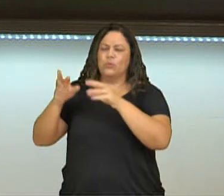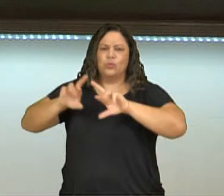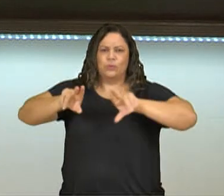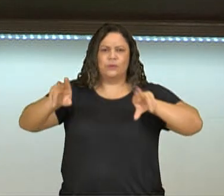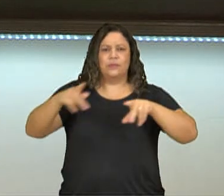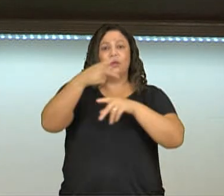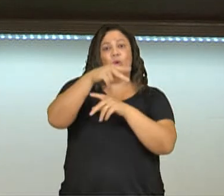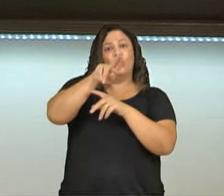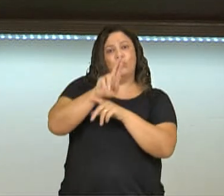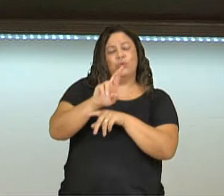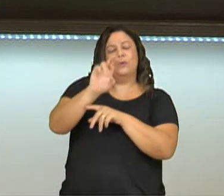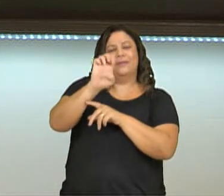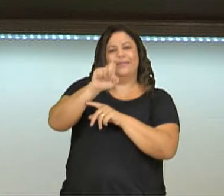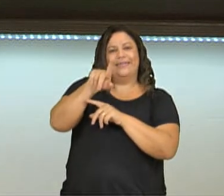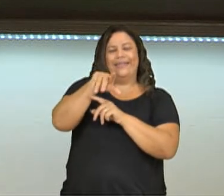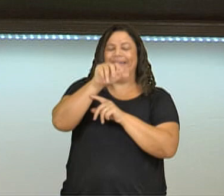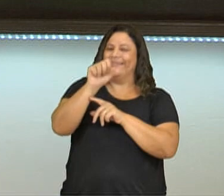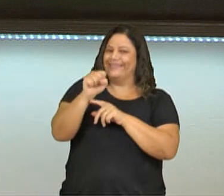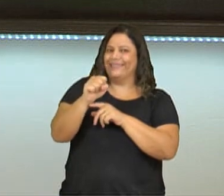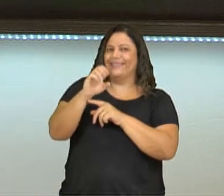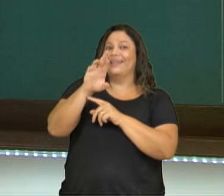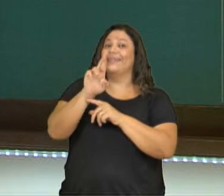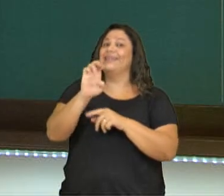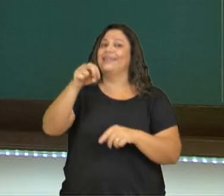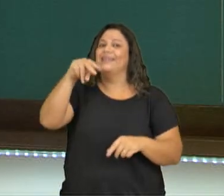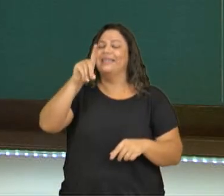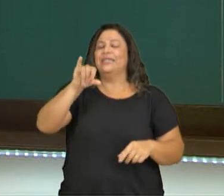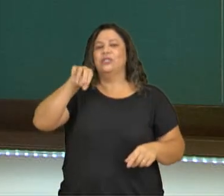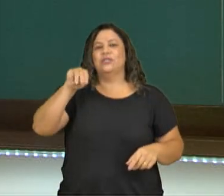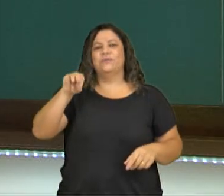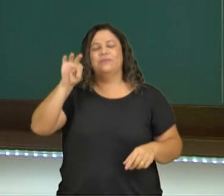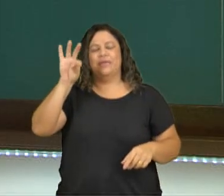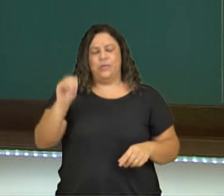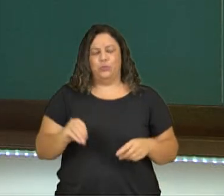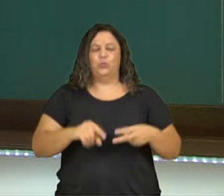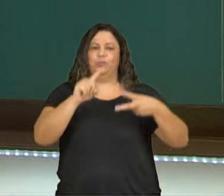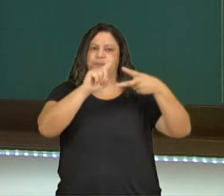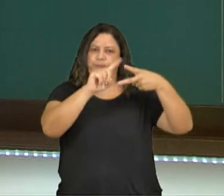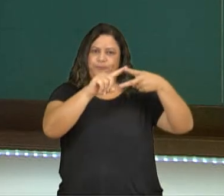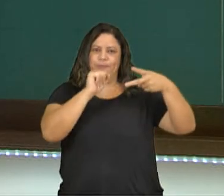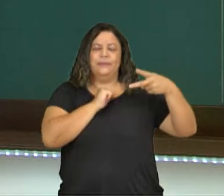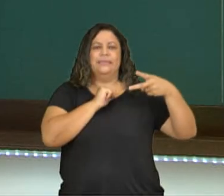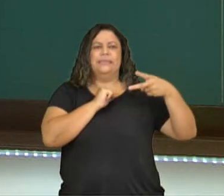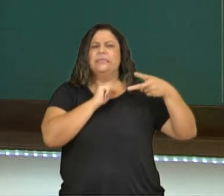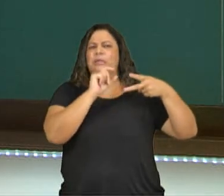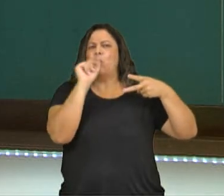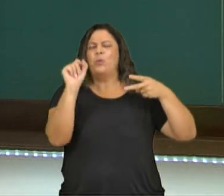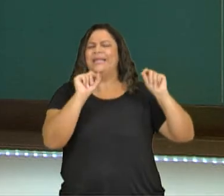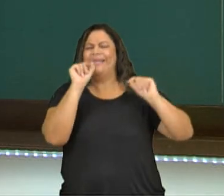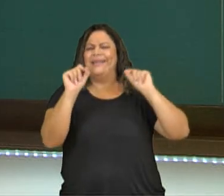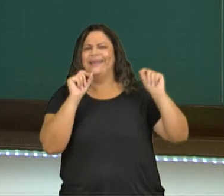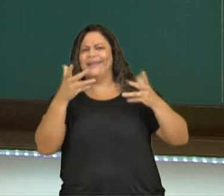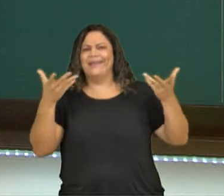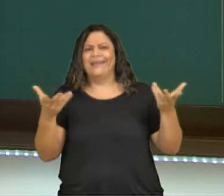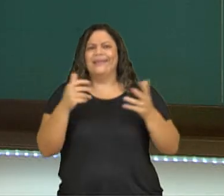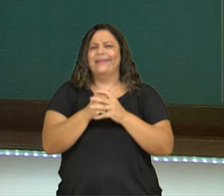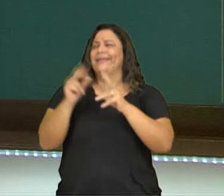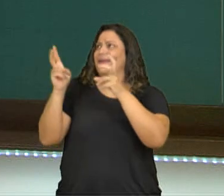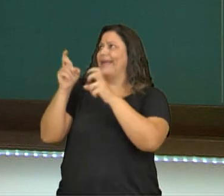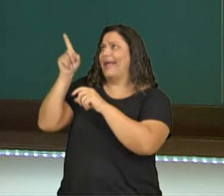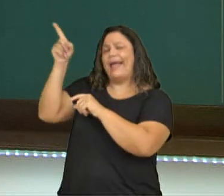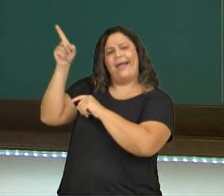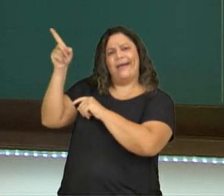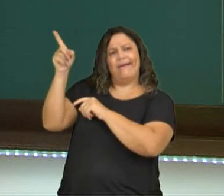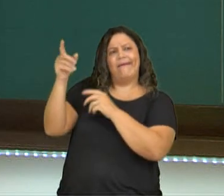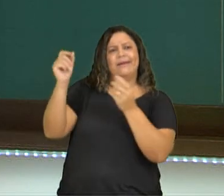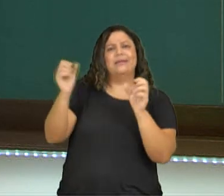pureza e rendimento. Vamos lá? Então, veja só, começamos com o rendimento, tá? O que vem a ser o rendimento de uma reação química?